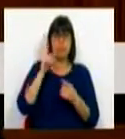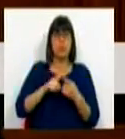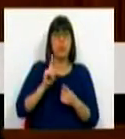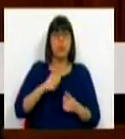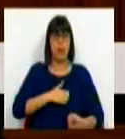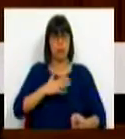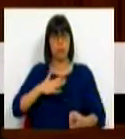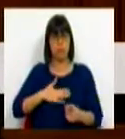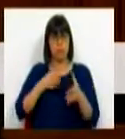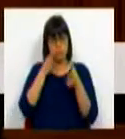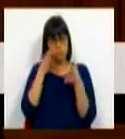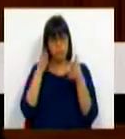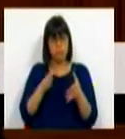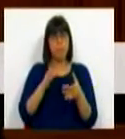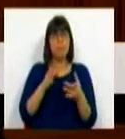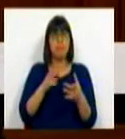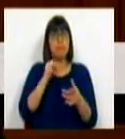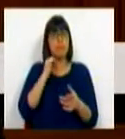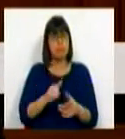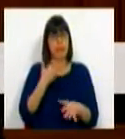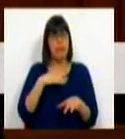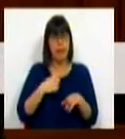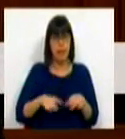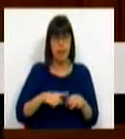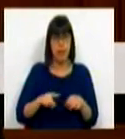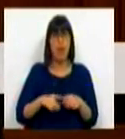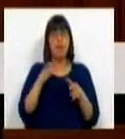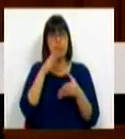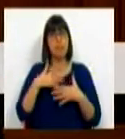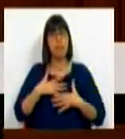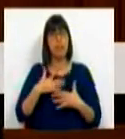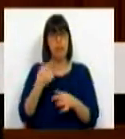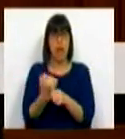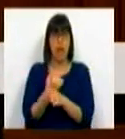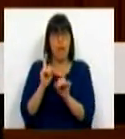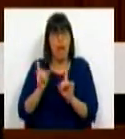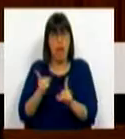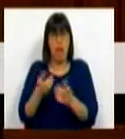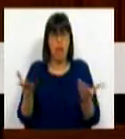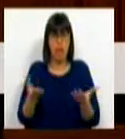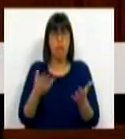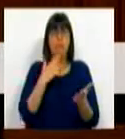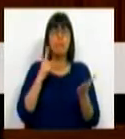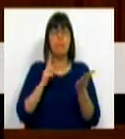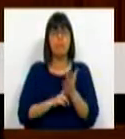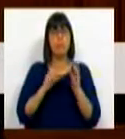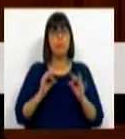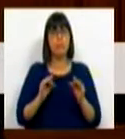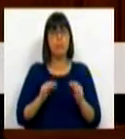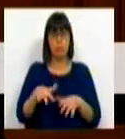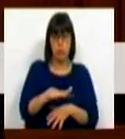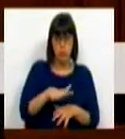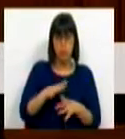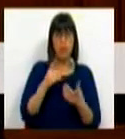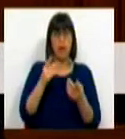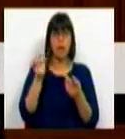em entidades que se dedicam ao que é concedido crédito, portanto, e que se dedicam a essa atividade, e que, no fundo, obviamente, perante um contexto